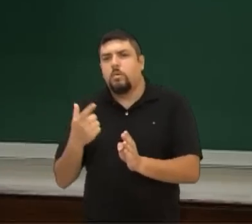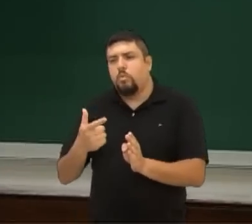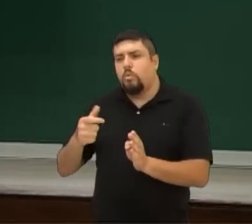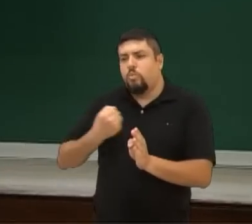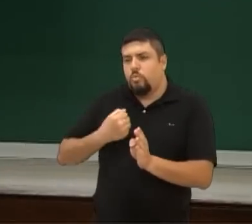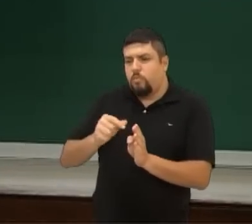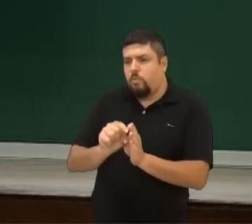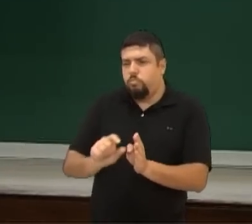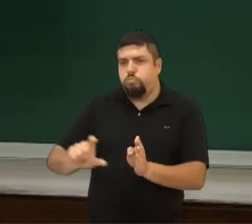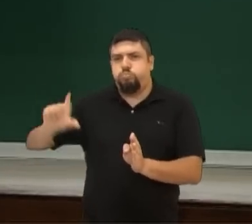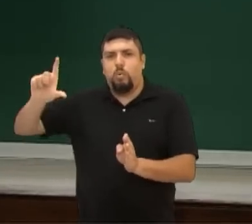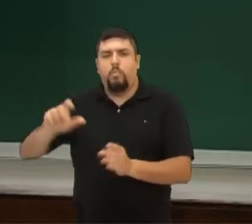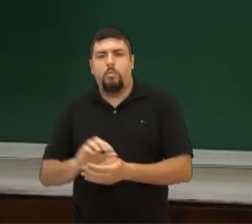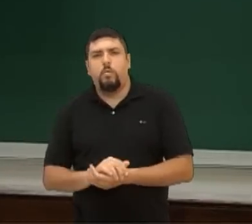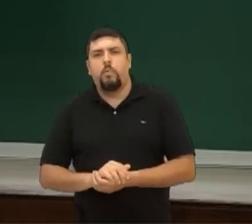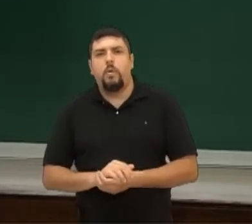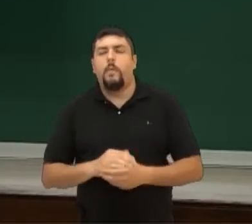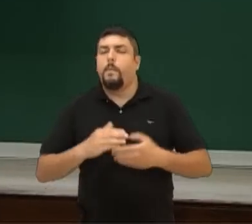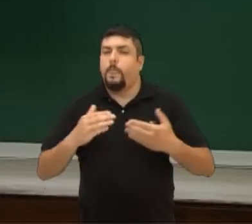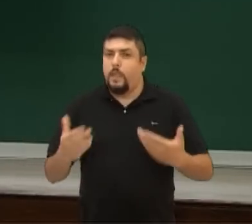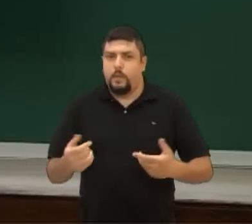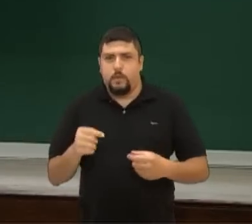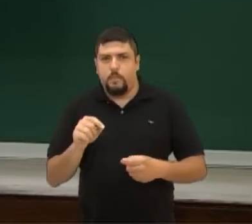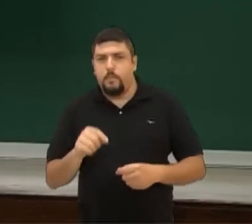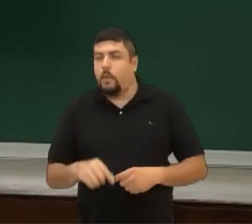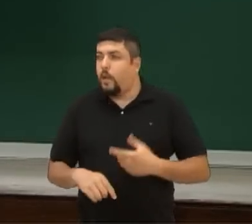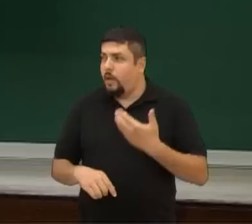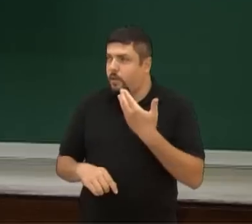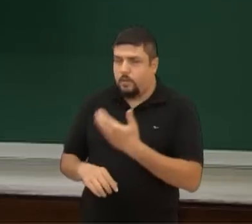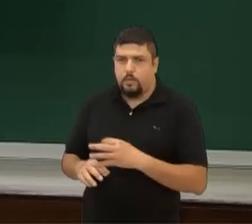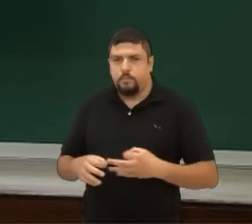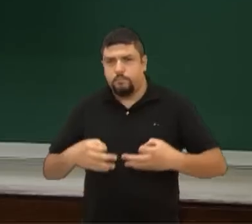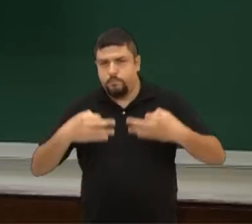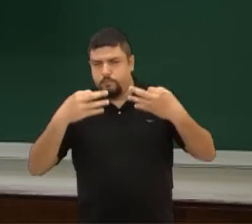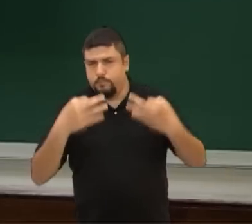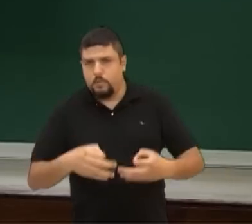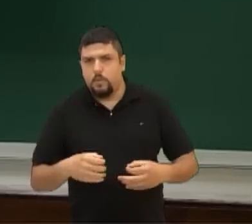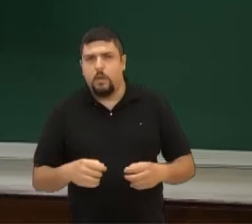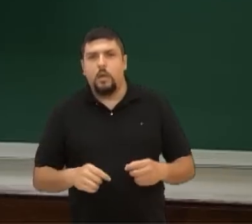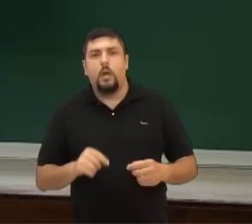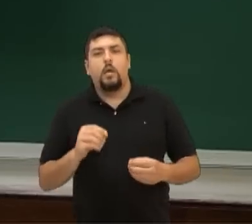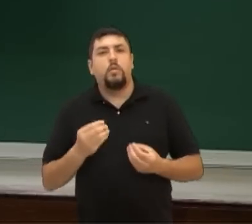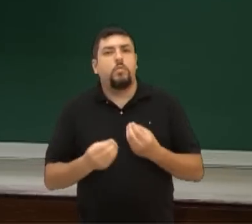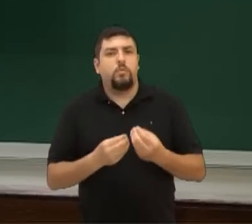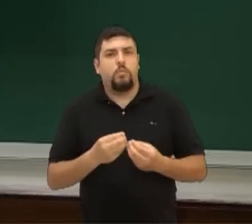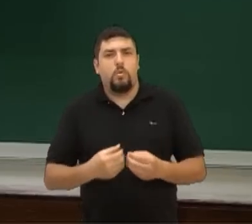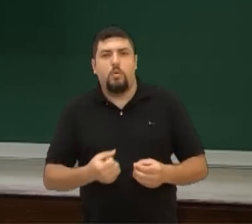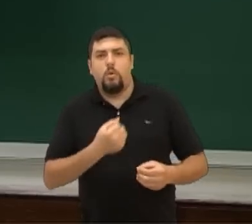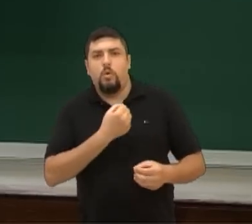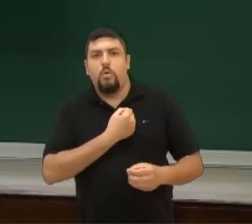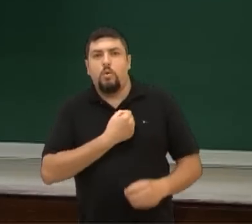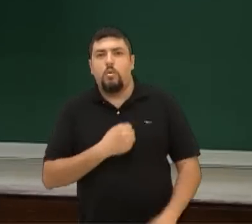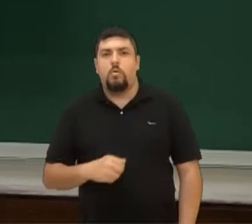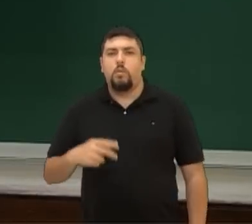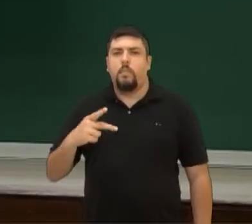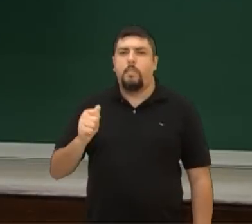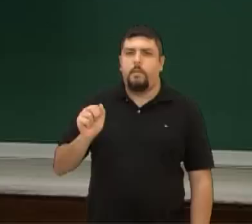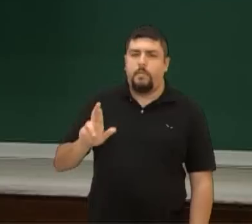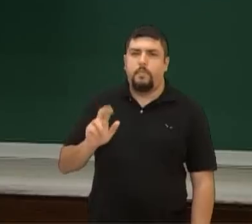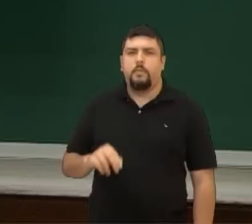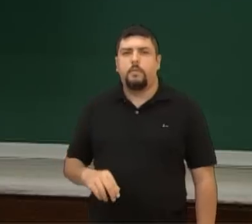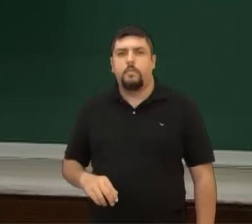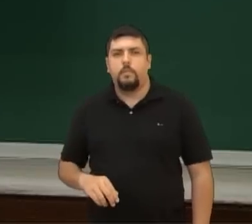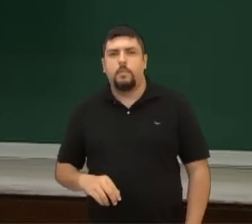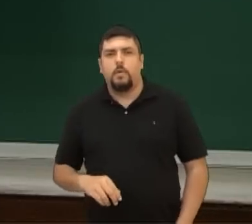números maiores. Então aqui, de propósito, a professora colocou uma quantidade par de números. 1, 2,